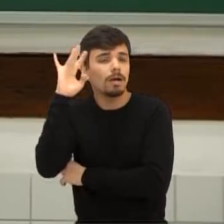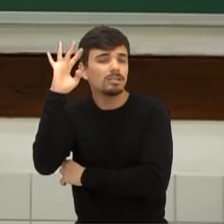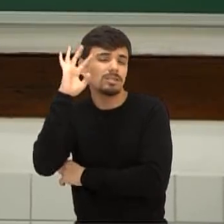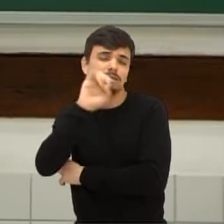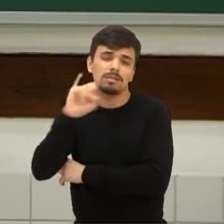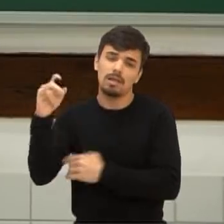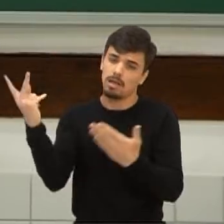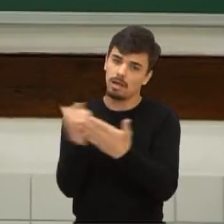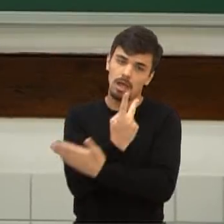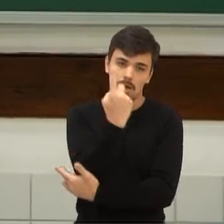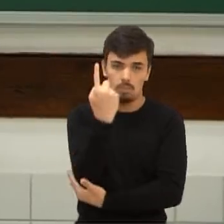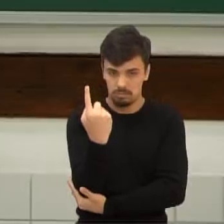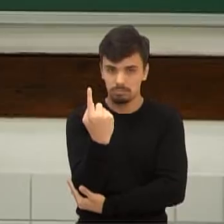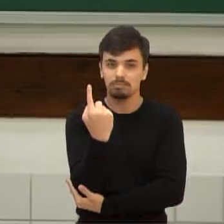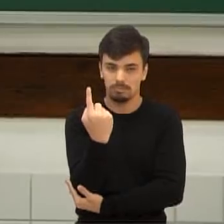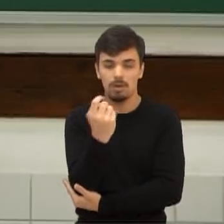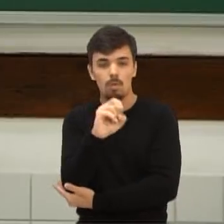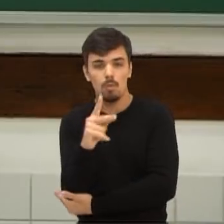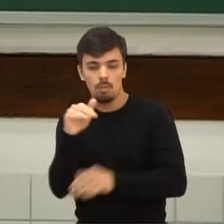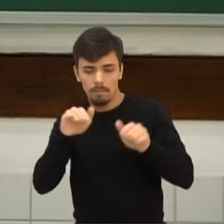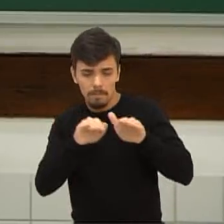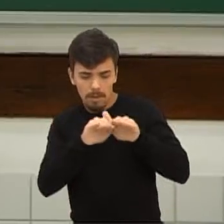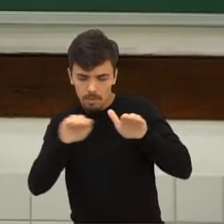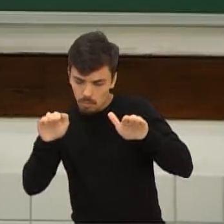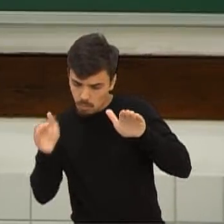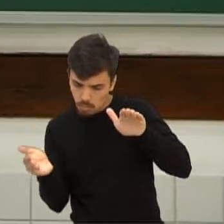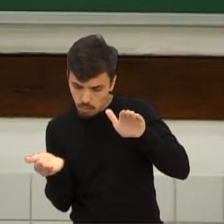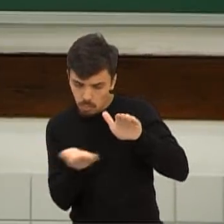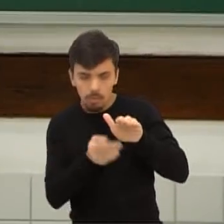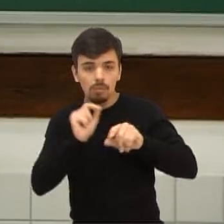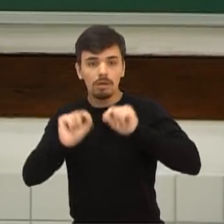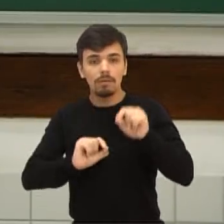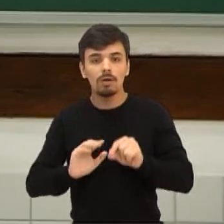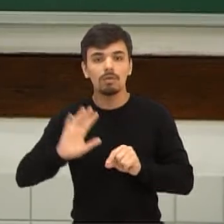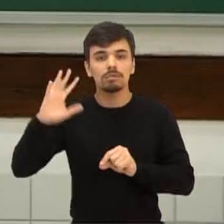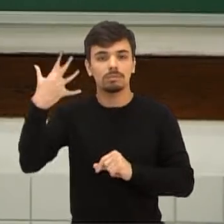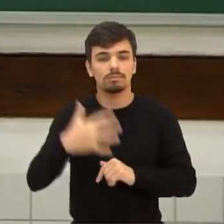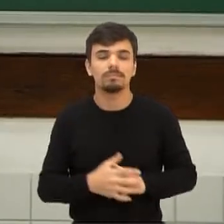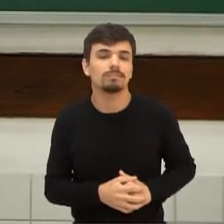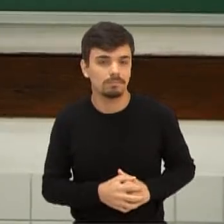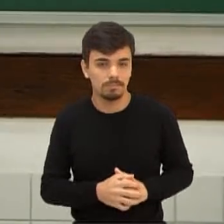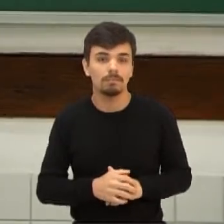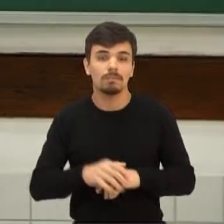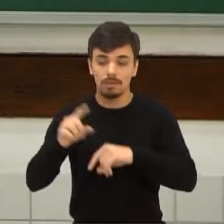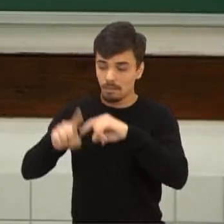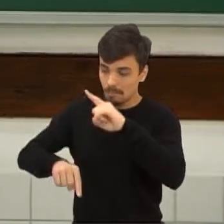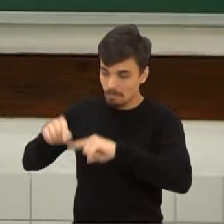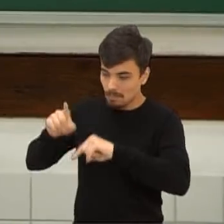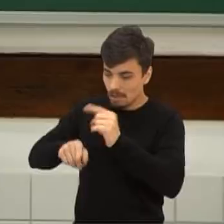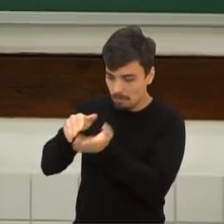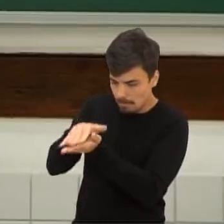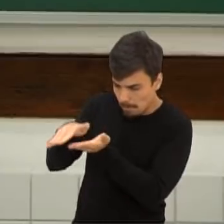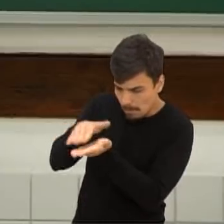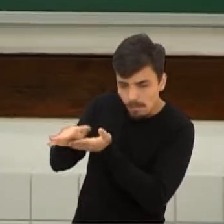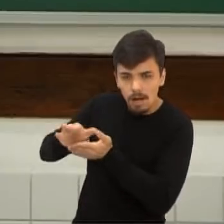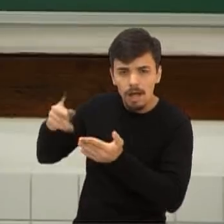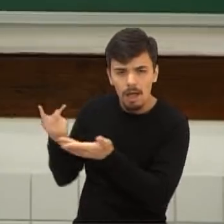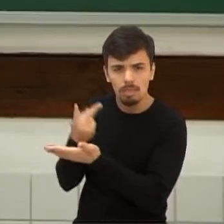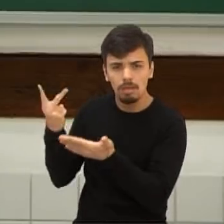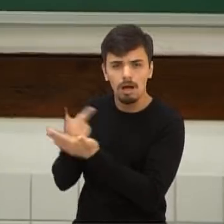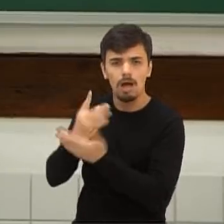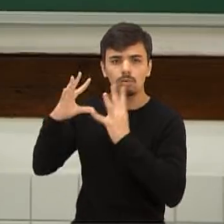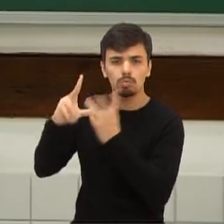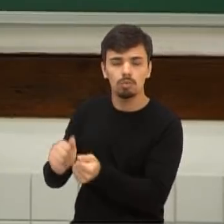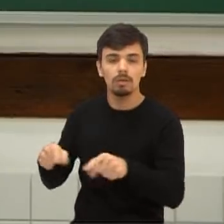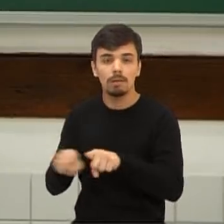uma programação, uma planificação. O que vai acontecer? A máquina vai imprimir tudo errado. E na hora de